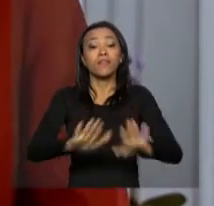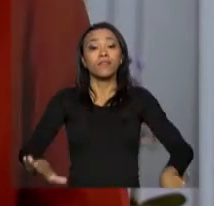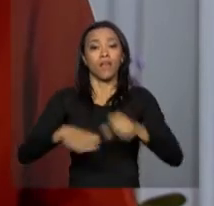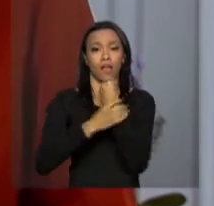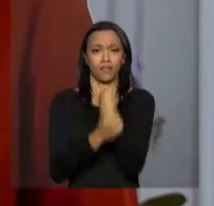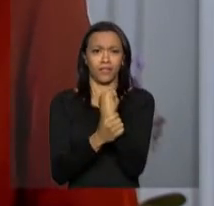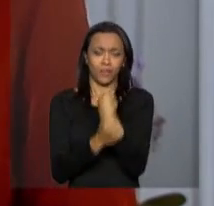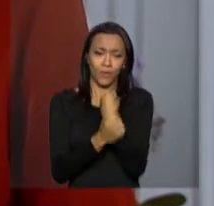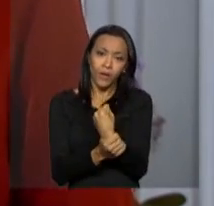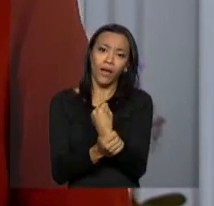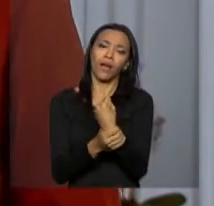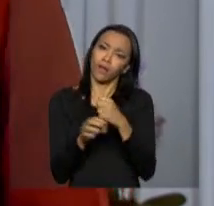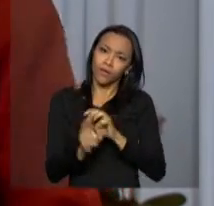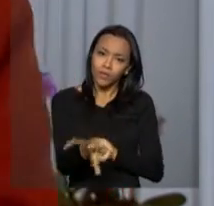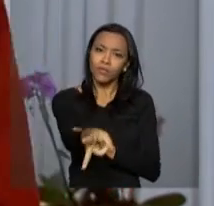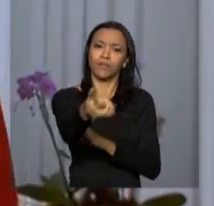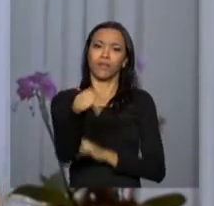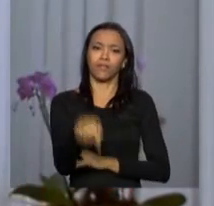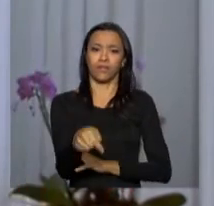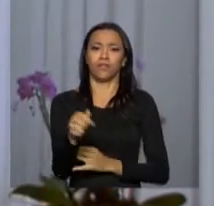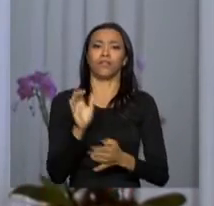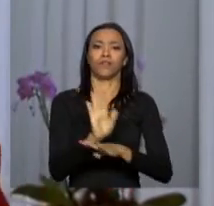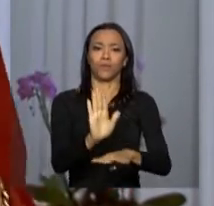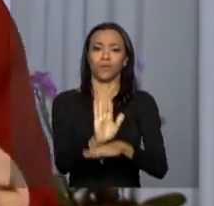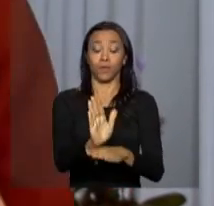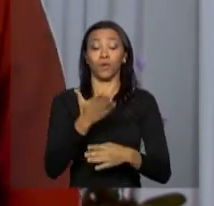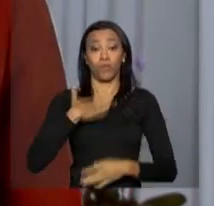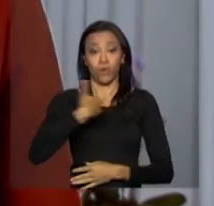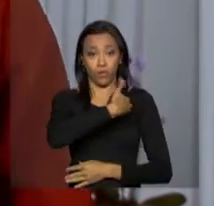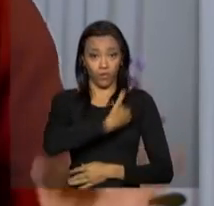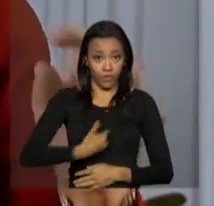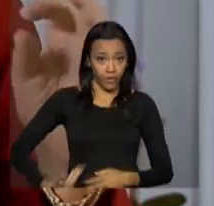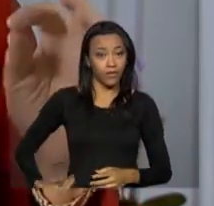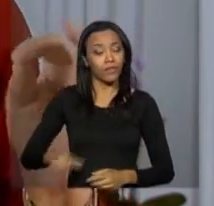sua sustentabilidade. O meu governo tem o